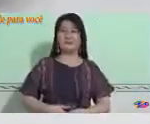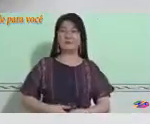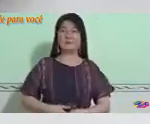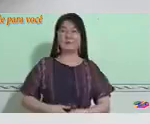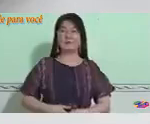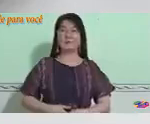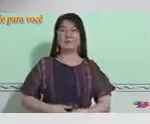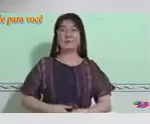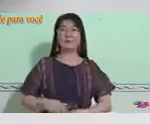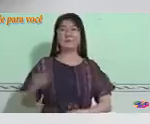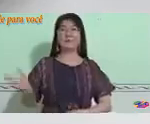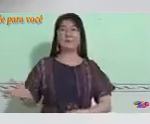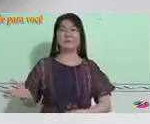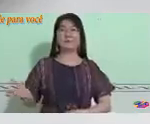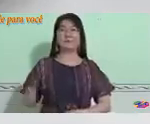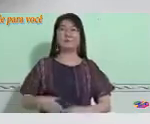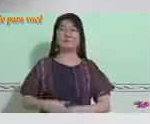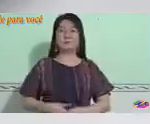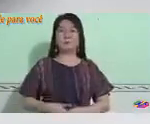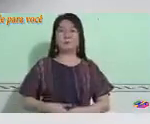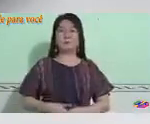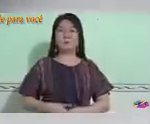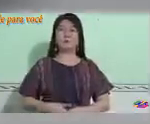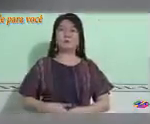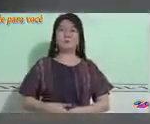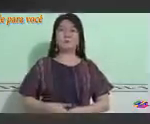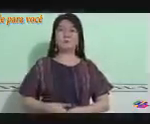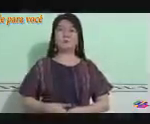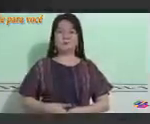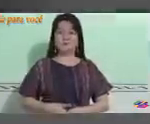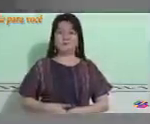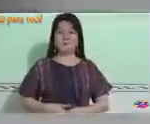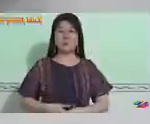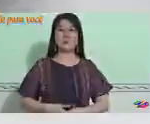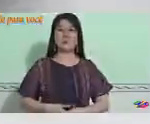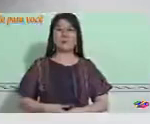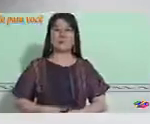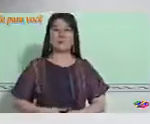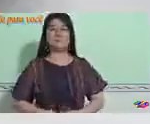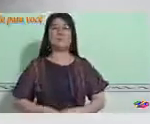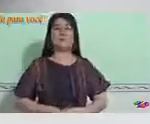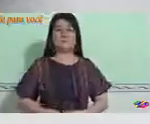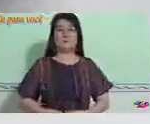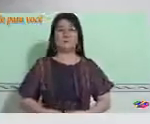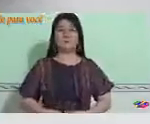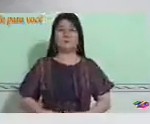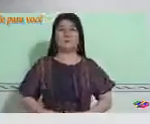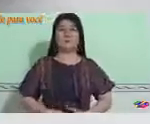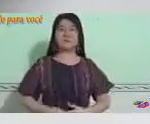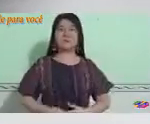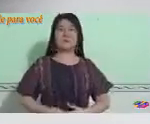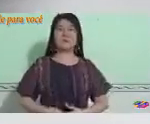Veja outras formas de clarear a pele. 5. MCOSE a micose é uma doença causada por fungos que